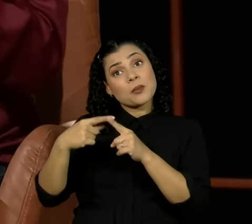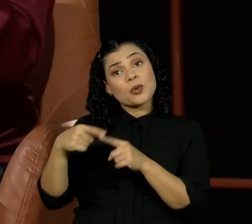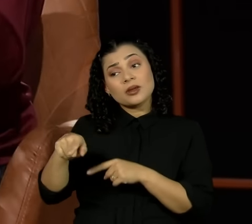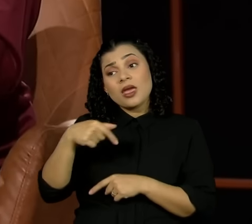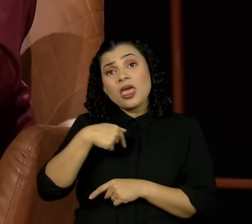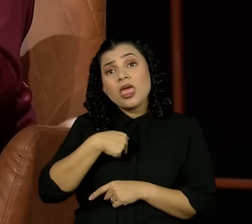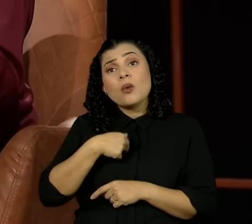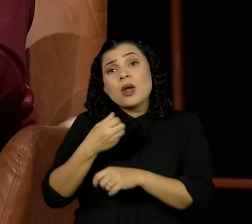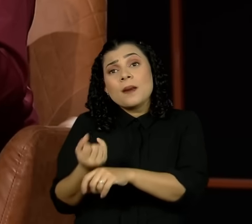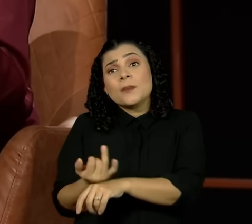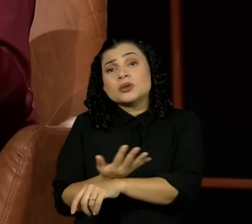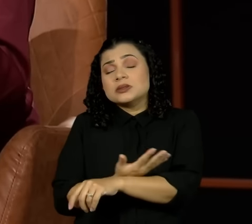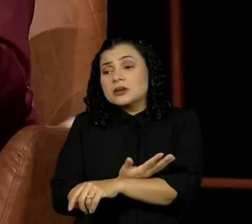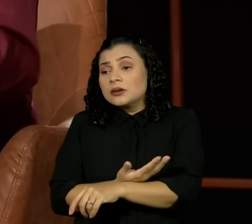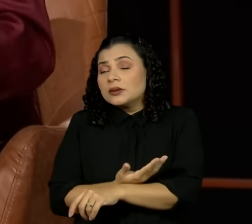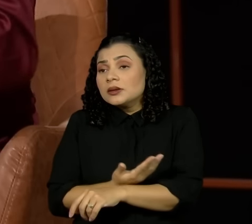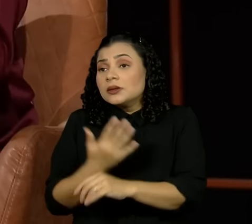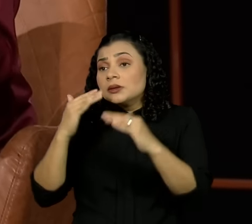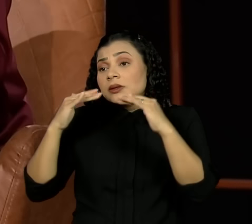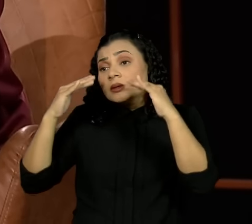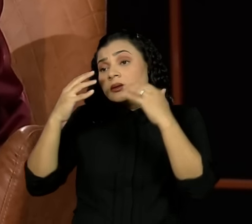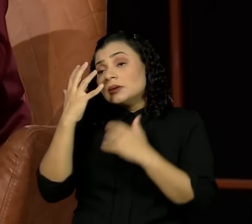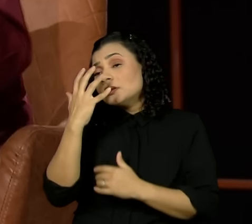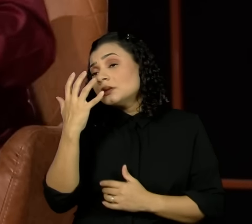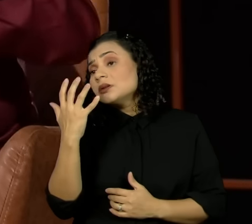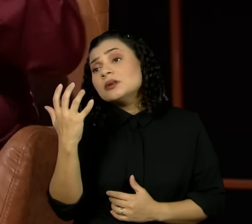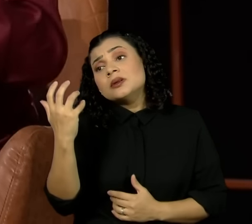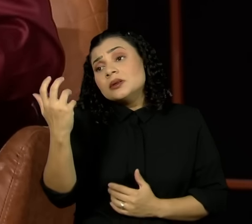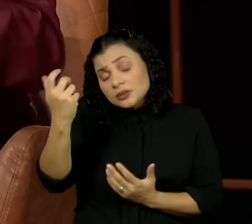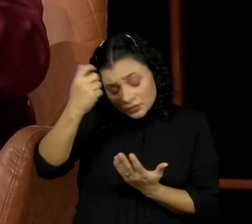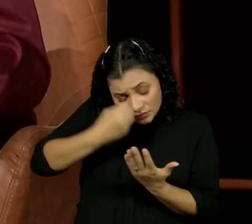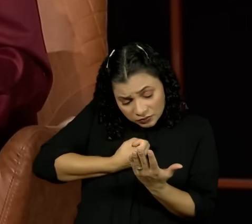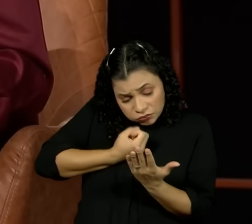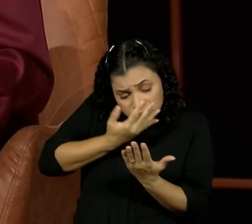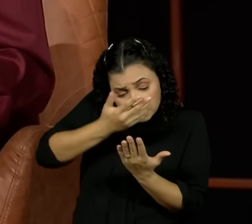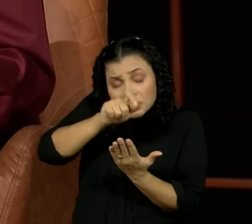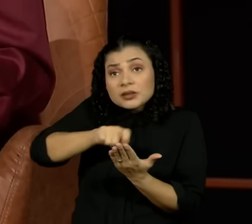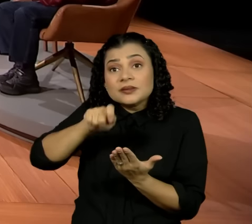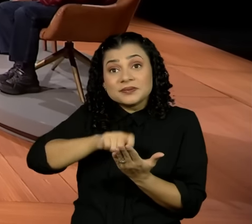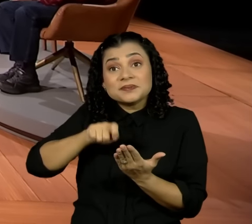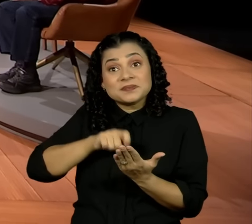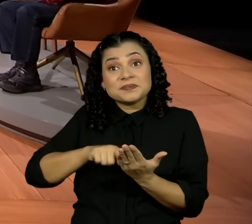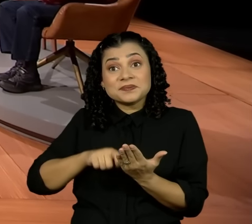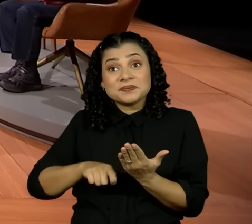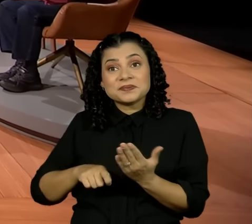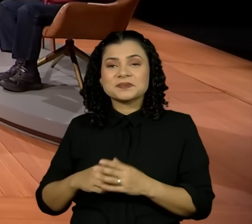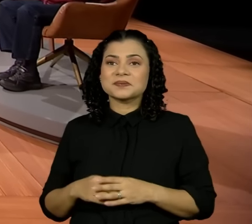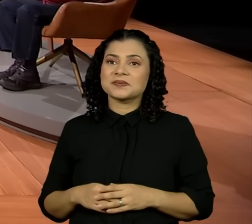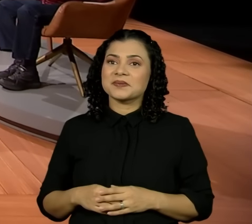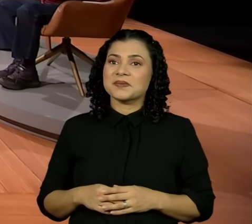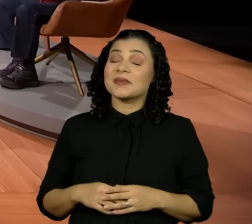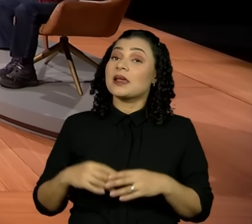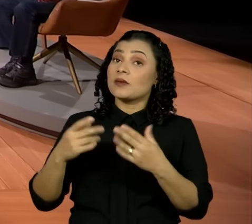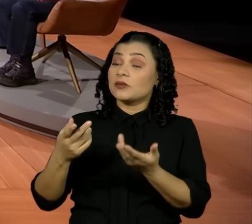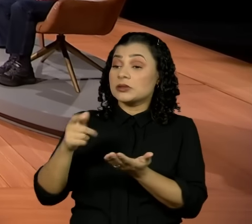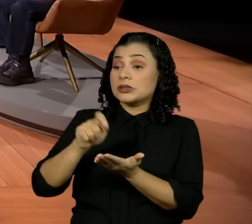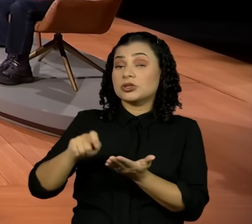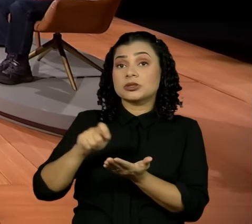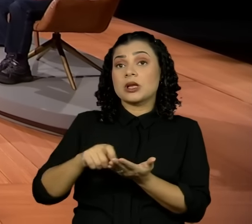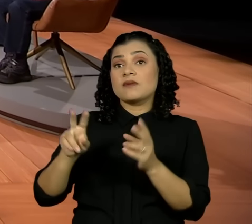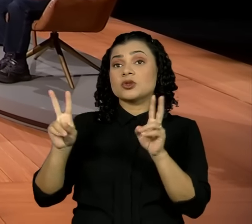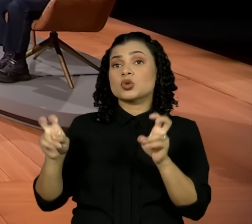tua emoção no papel. A tua opinião no papel, mas é tudo teu, de dentro de você. Tá? Você não escreve sobre algo que